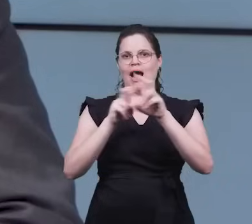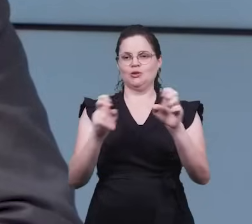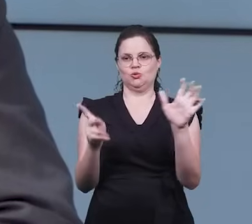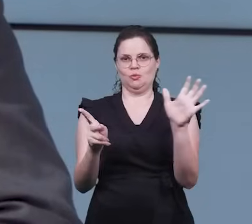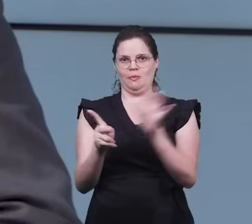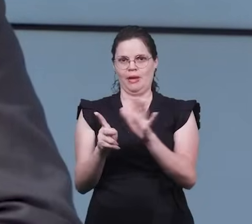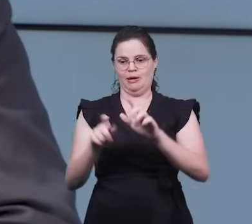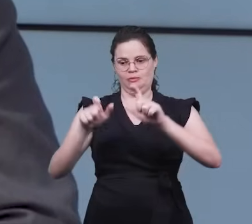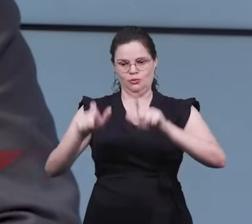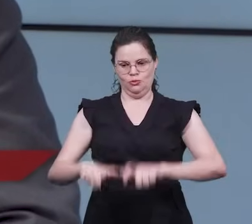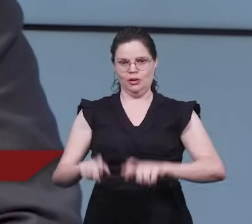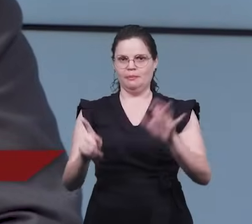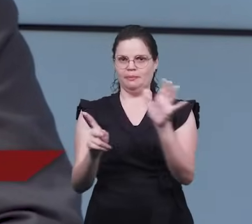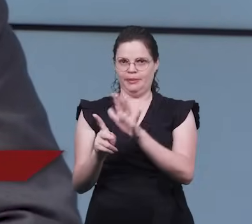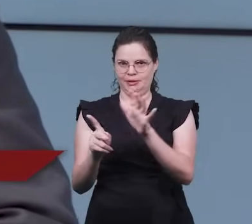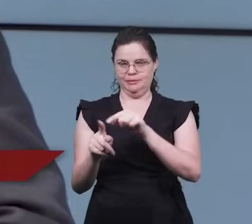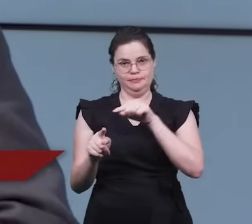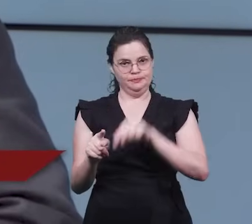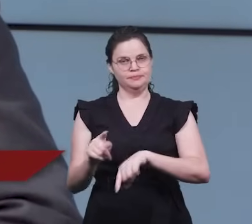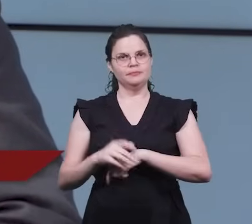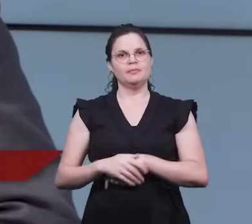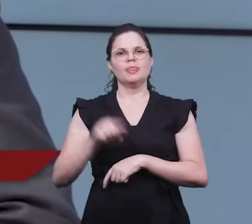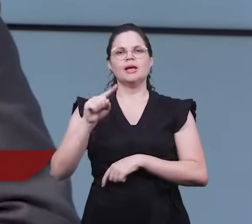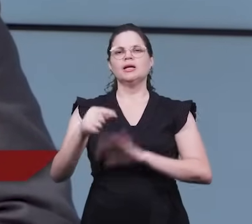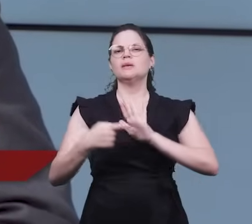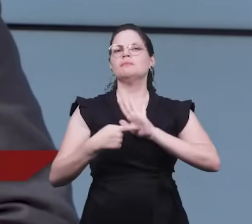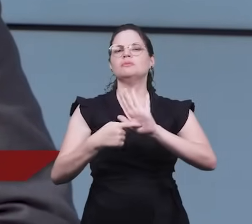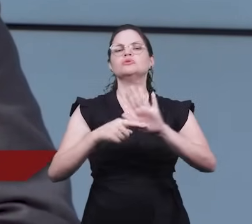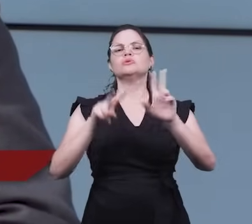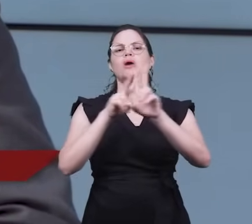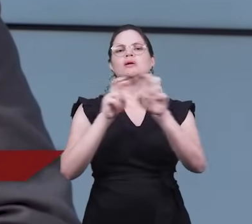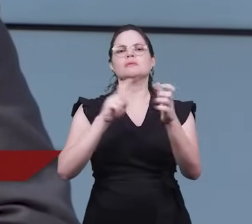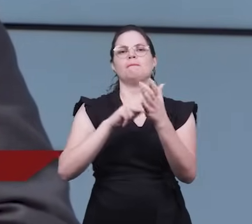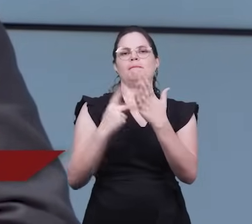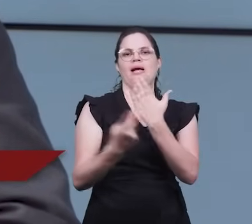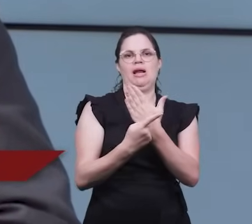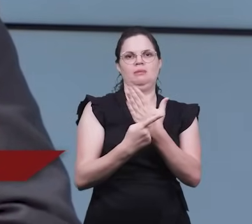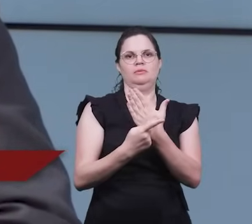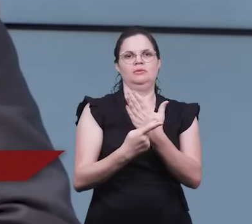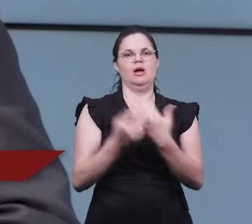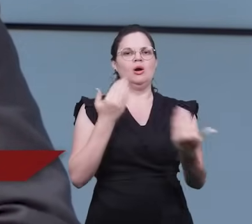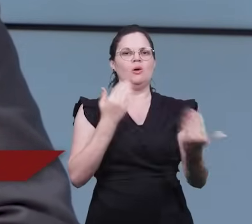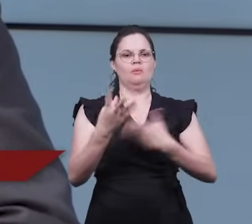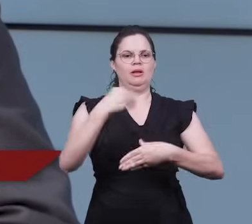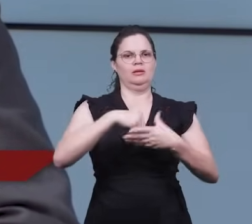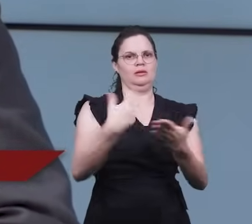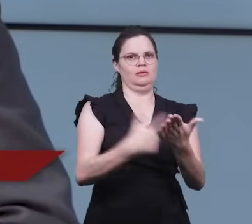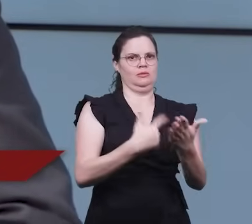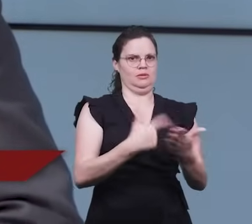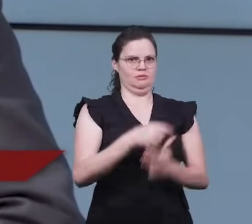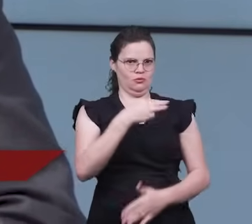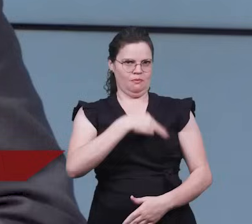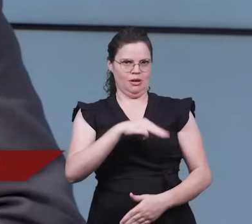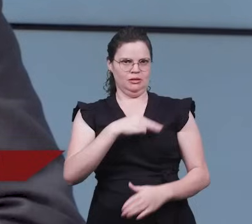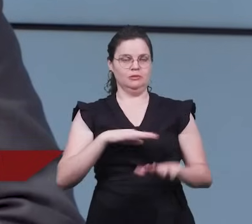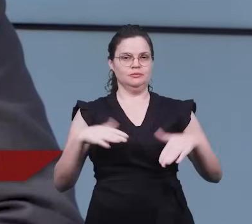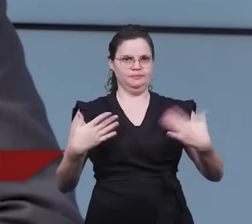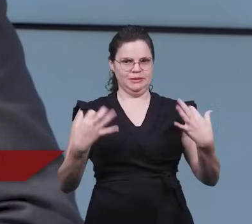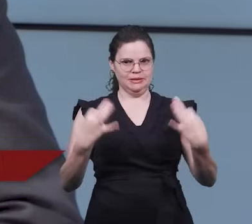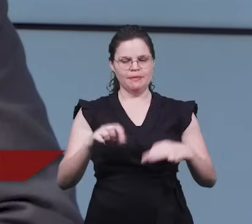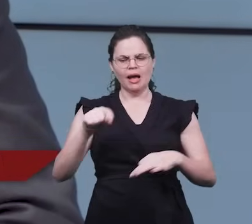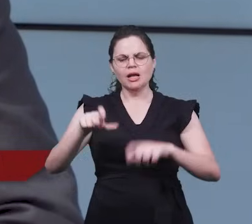igreja de Pérgamo e ele fez menção aqui às parábolas do reino no Evangelho de Mateus. A